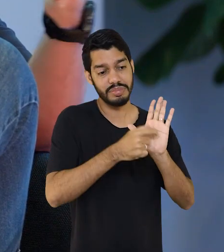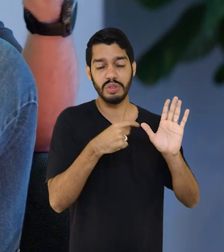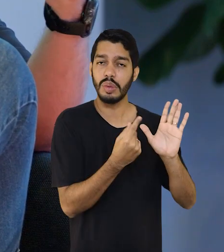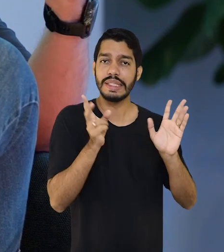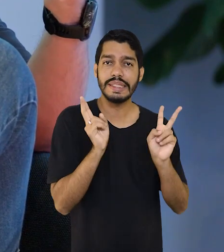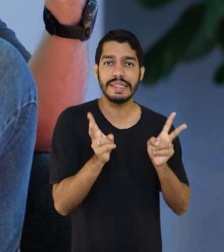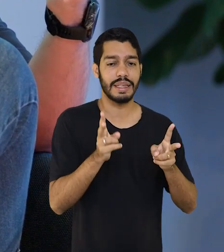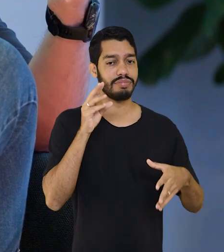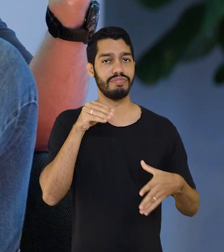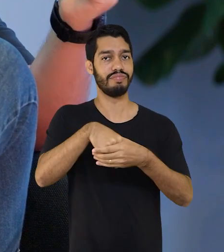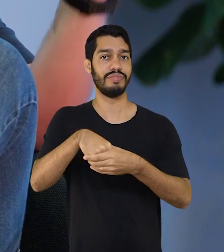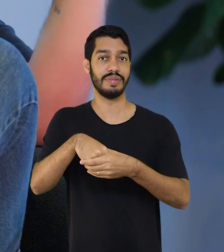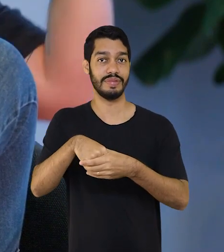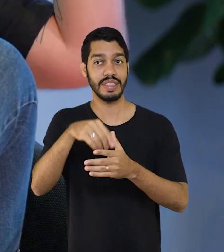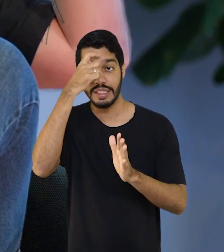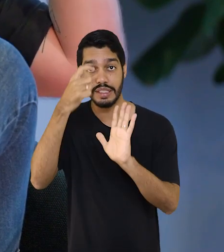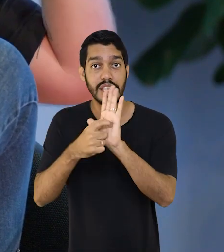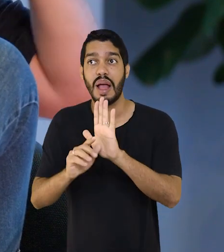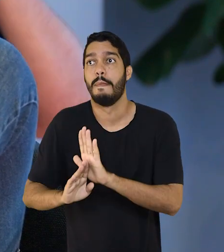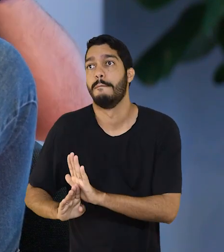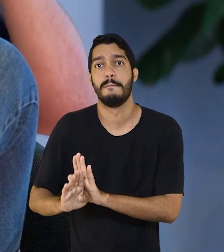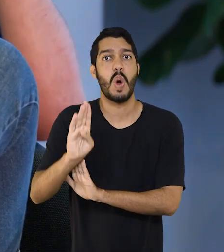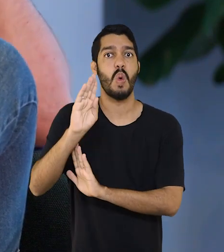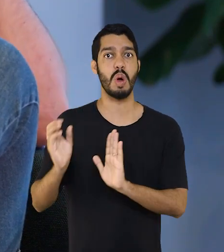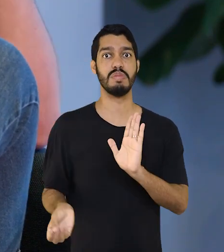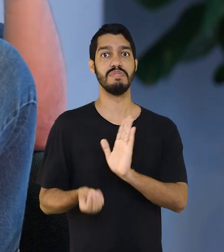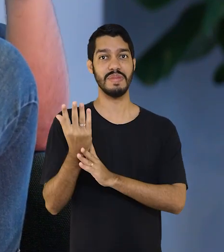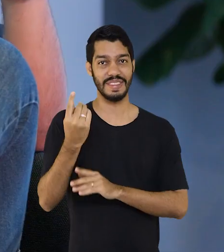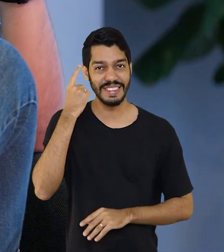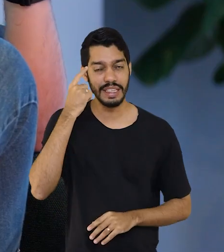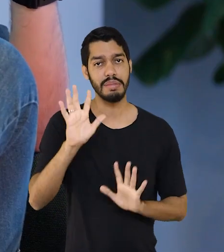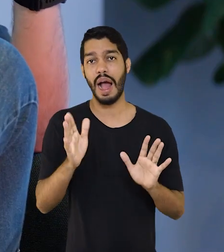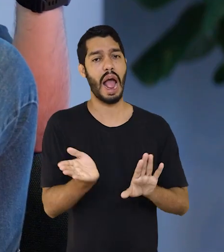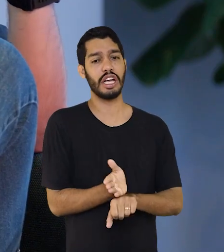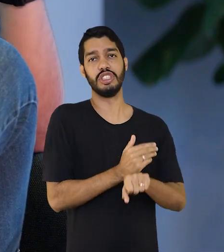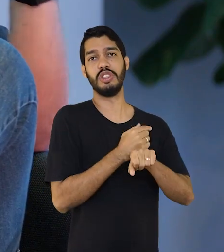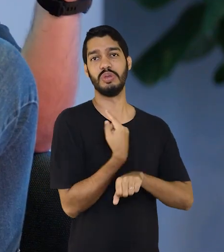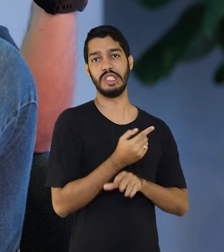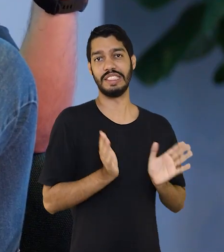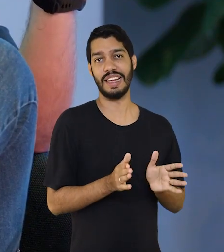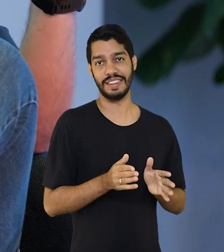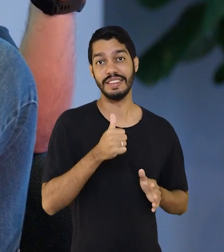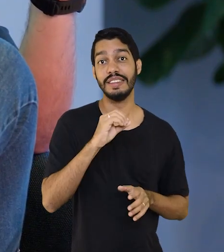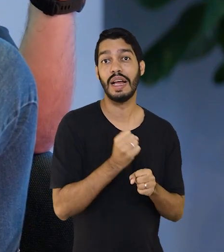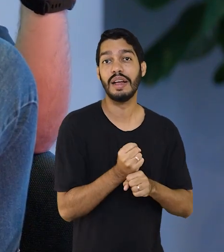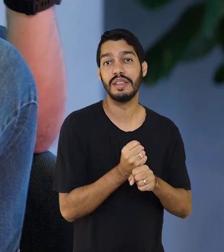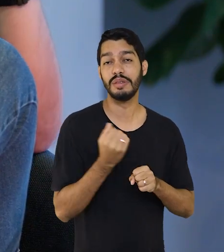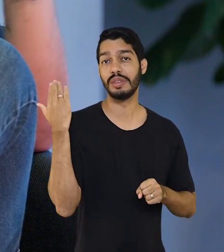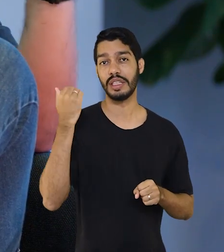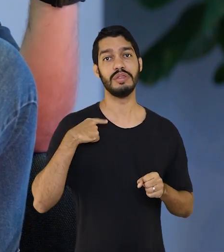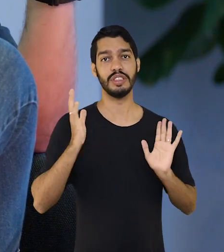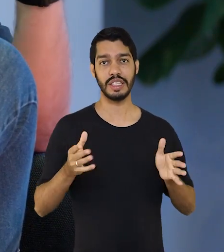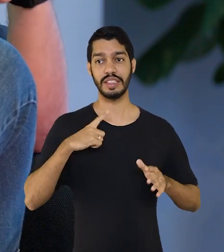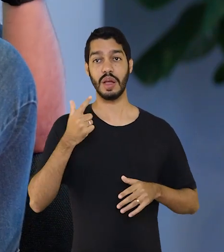coração de tudo que a gente faz, antes do hype da AI. Vocês imaginam que há 10 anos atrás, assim, quando a gente começou essa jornada, a gente